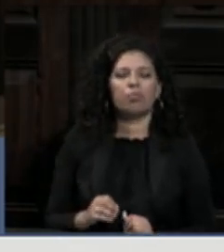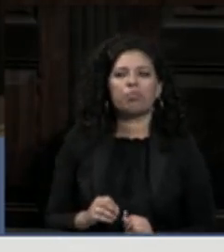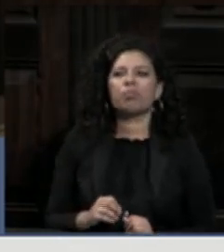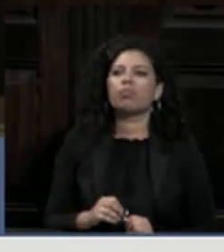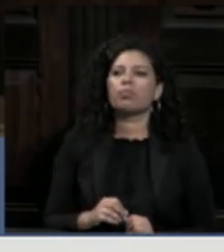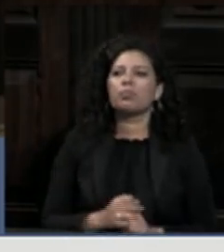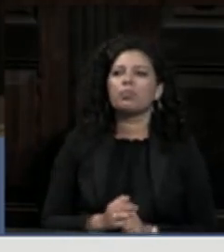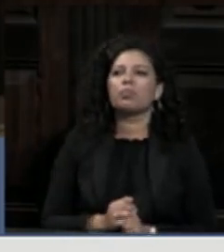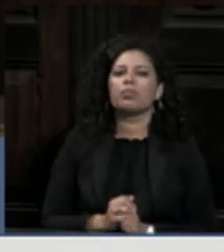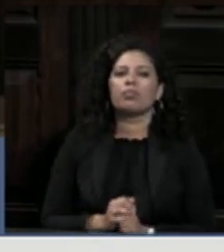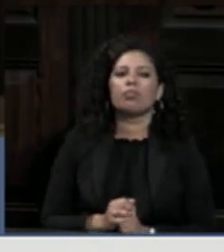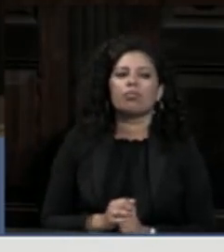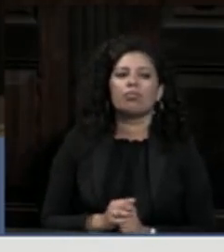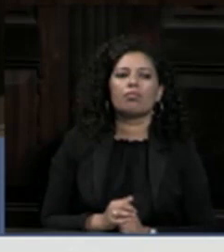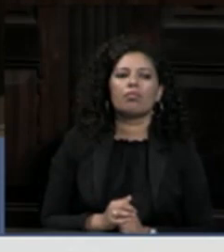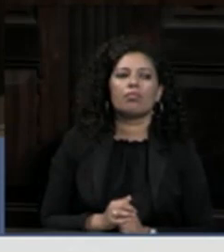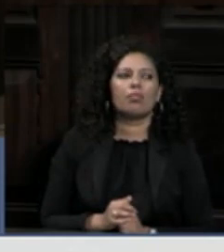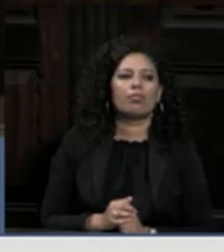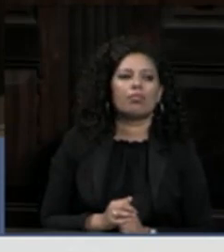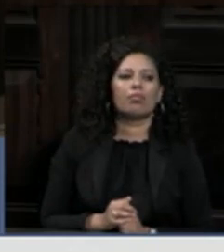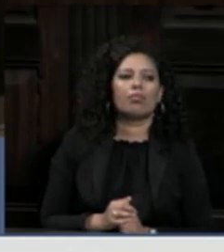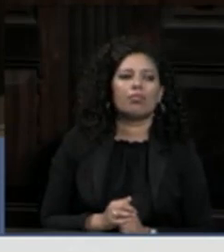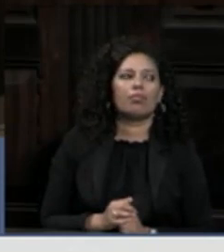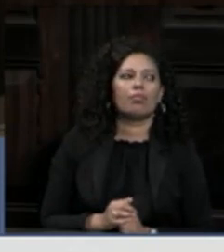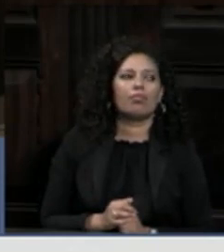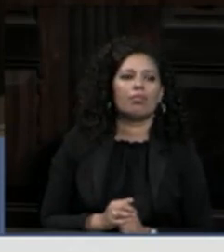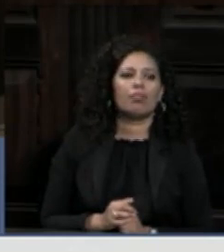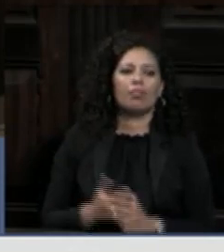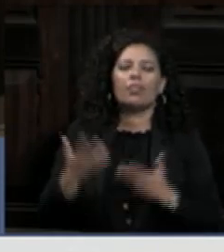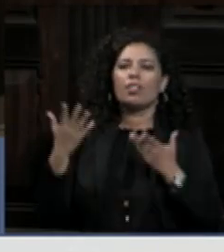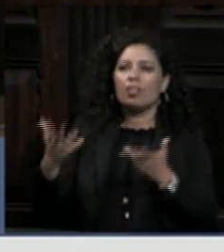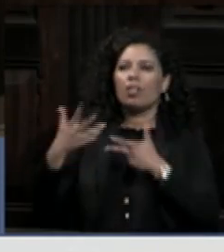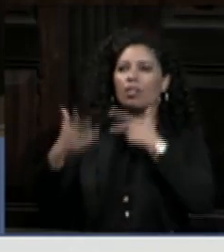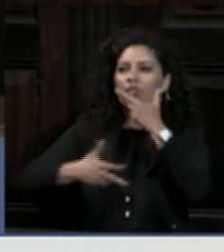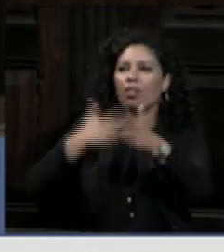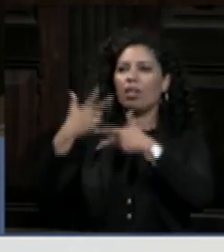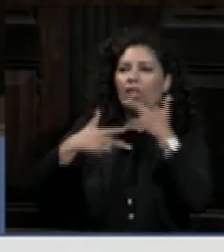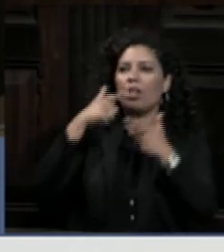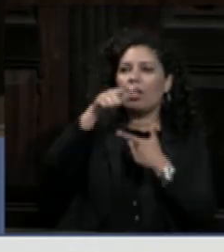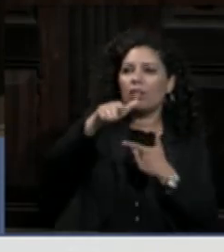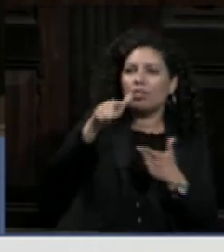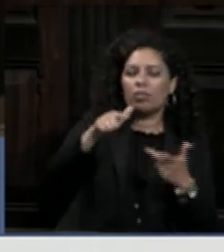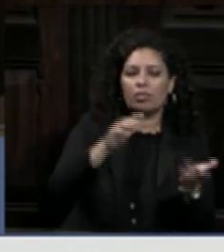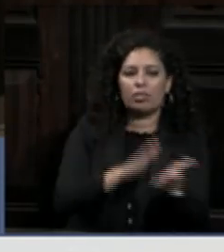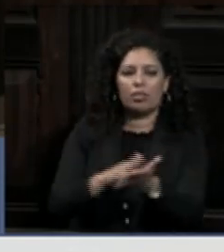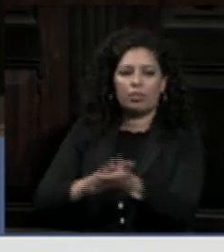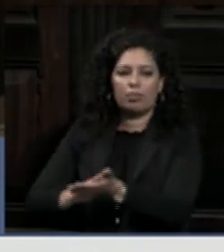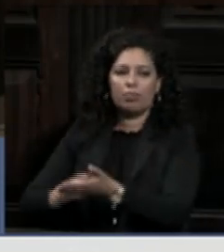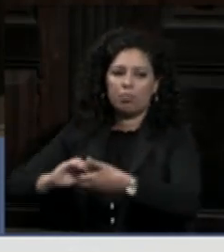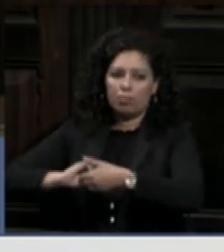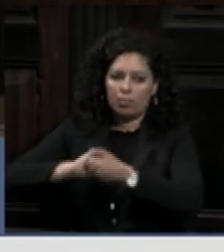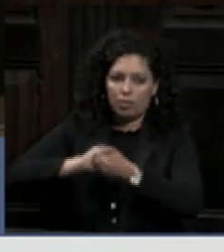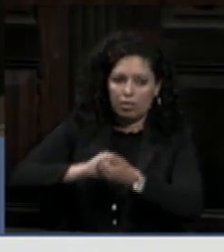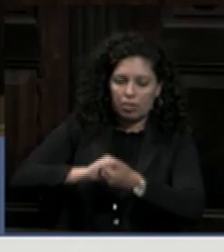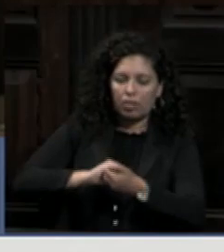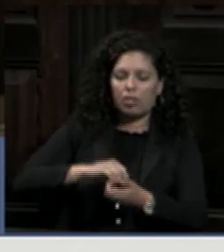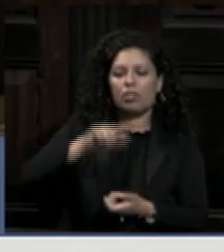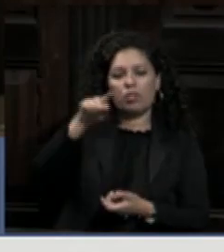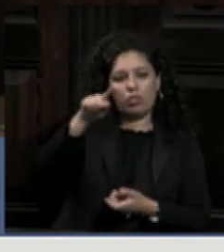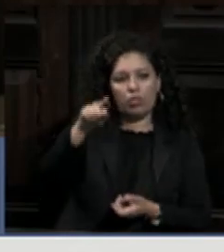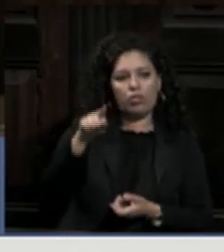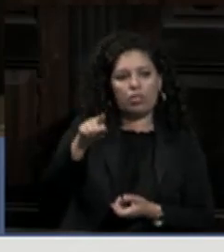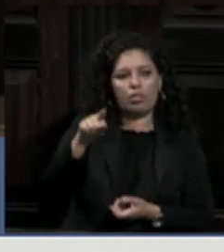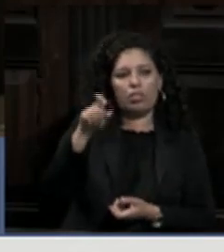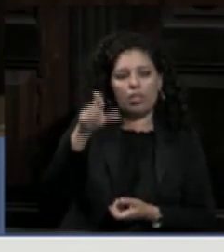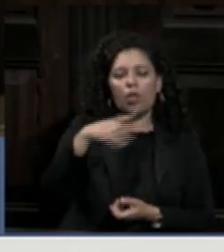parte eu queria saudar vossa excelência porque vossa excelência inegavelmente é